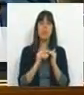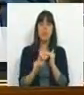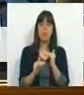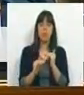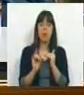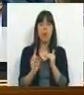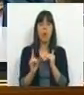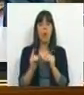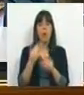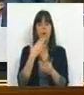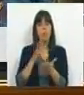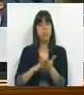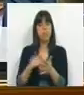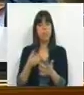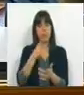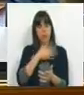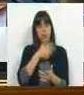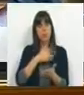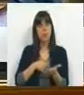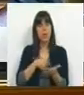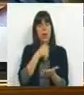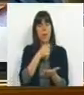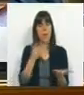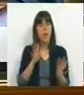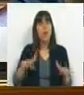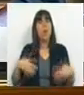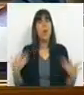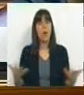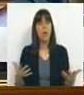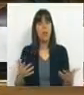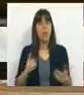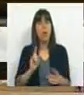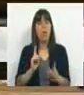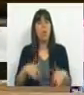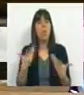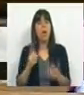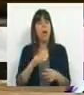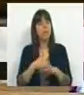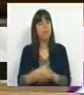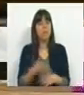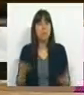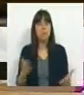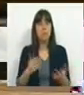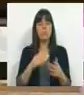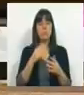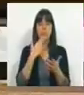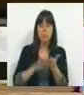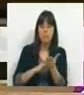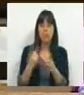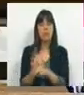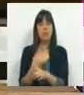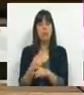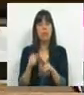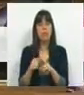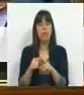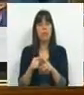sustentável através da restauração. Explique-me como, quando e através de que meio a restauração,